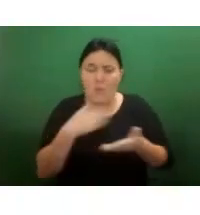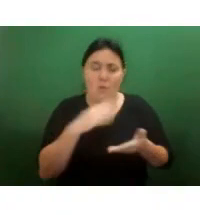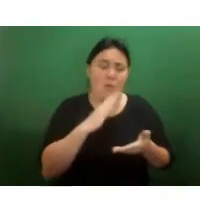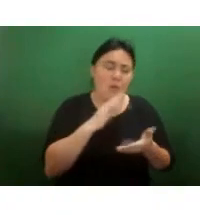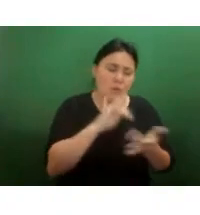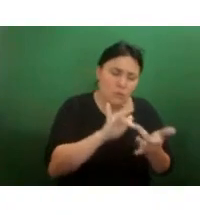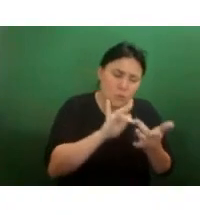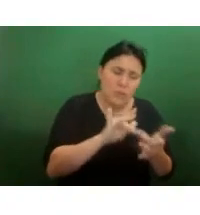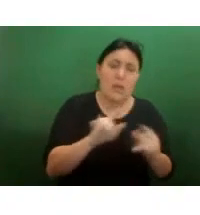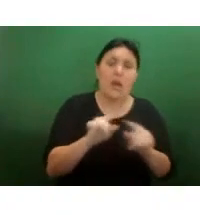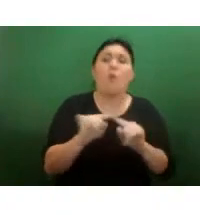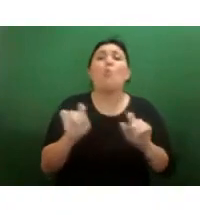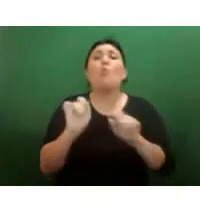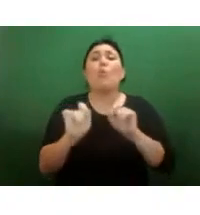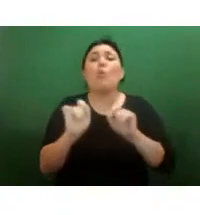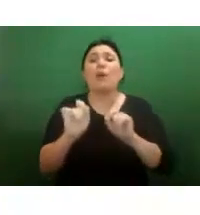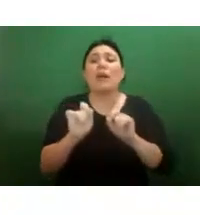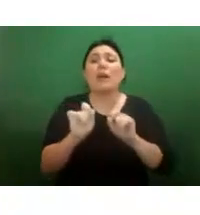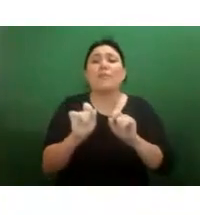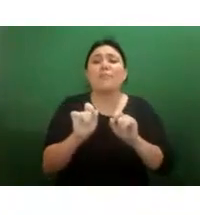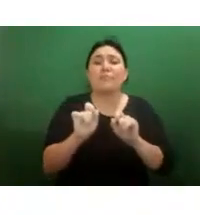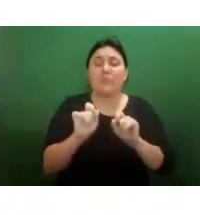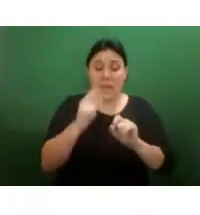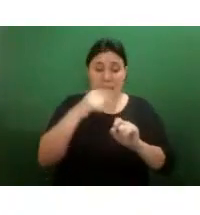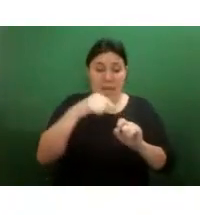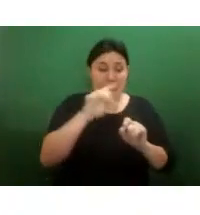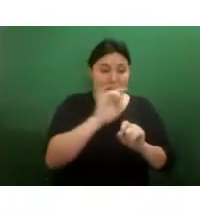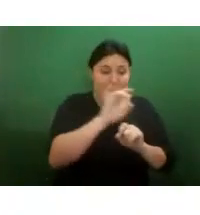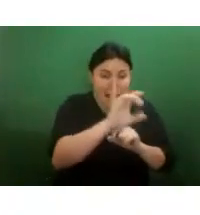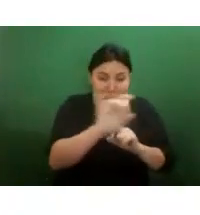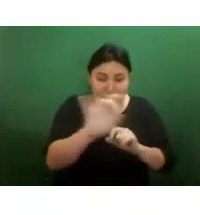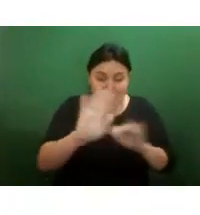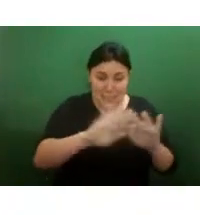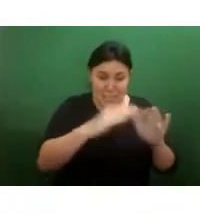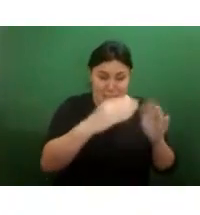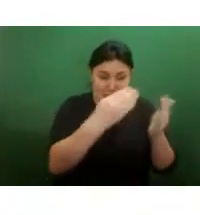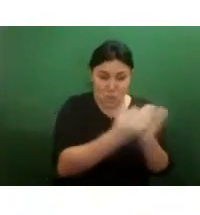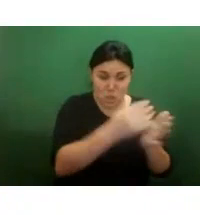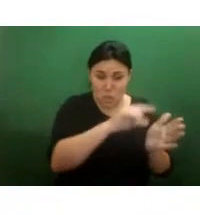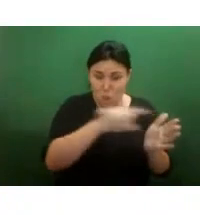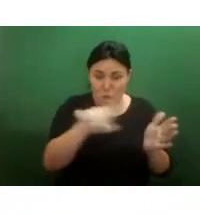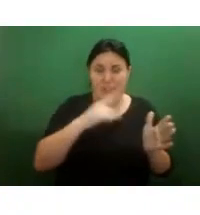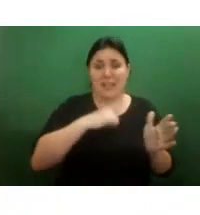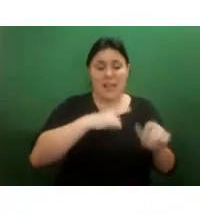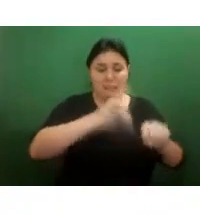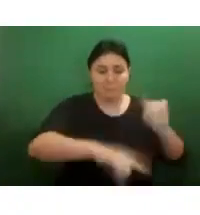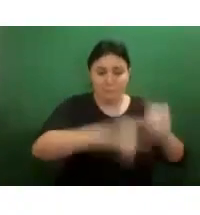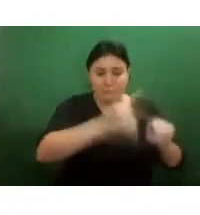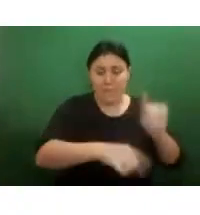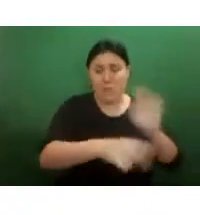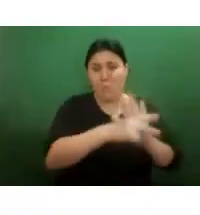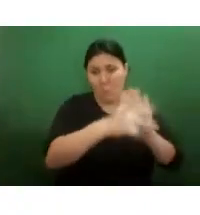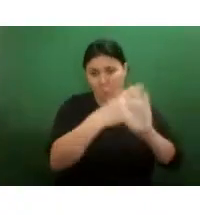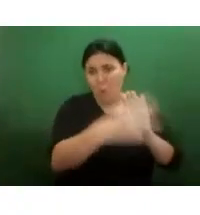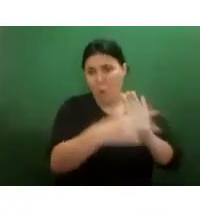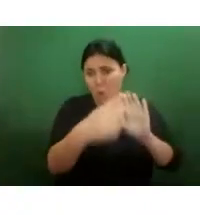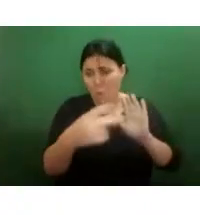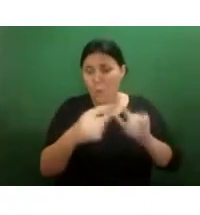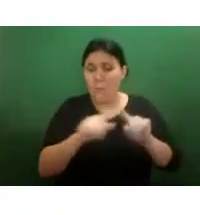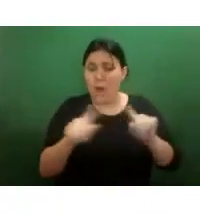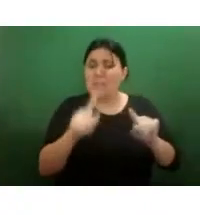o acesso aos materiais de cada escola é uma tarefa bastante árdua, porque tem toda